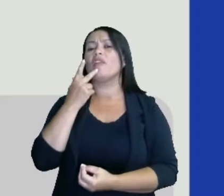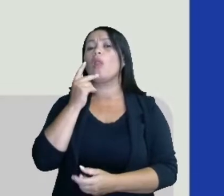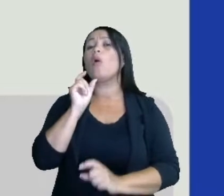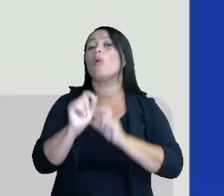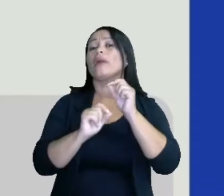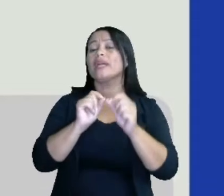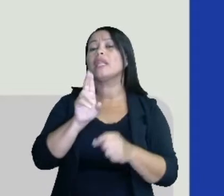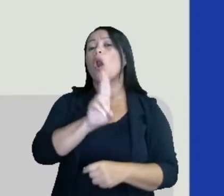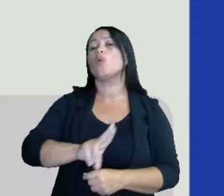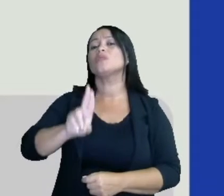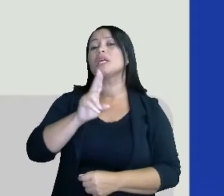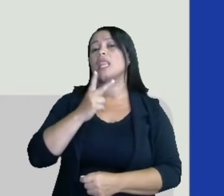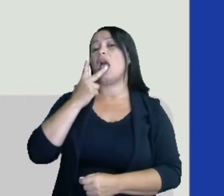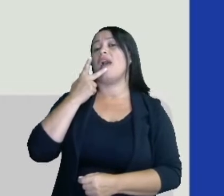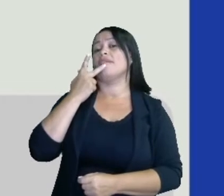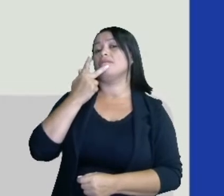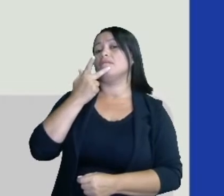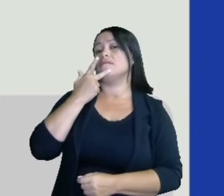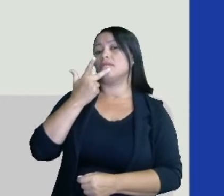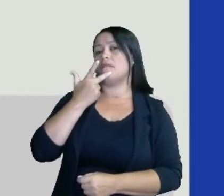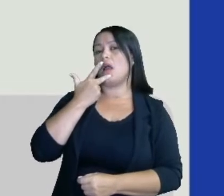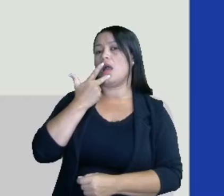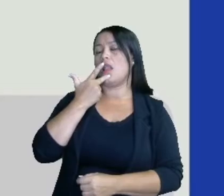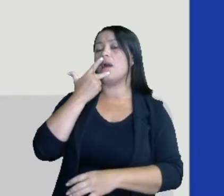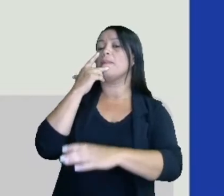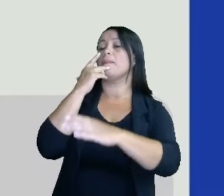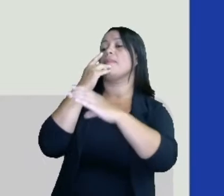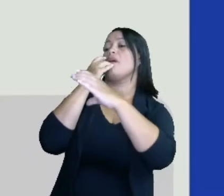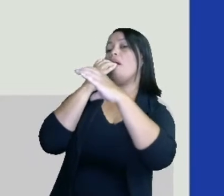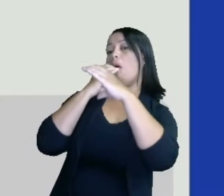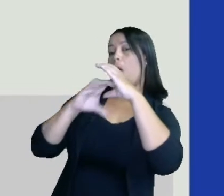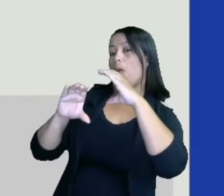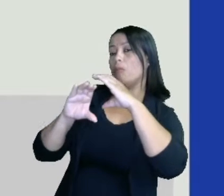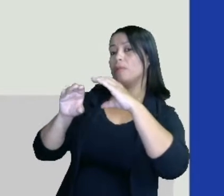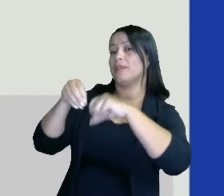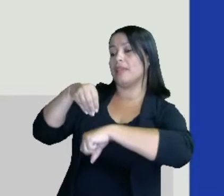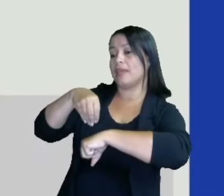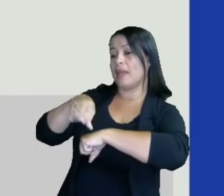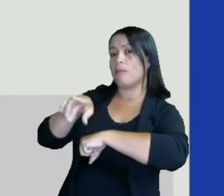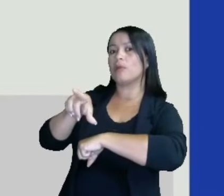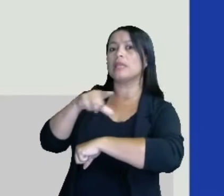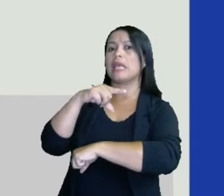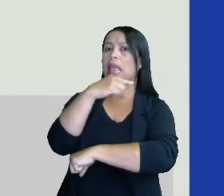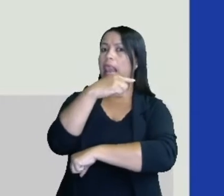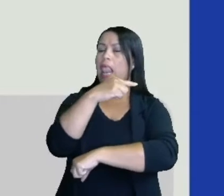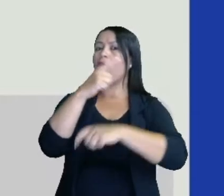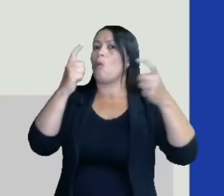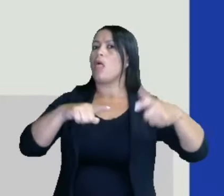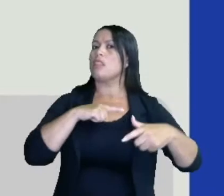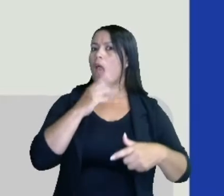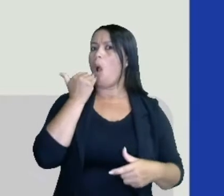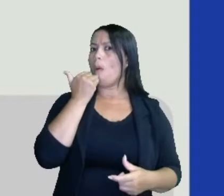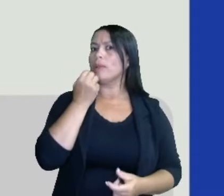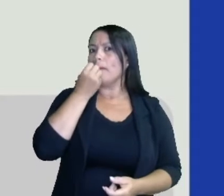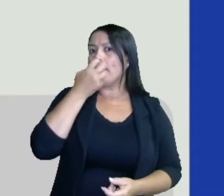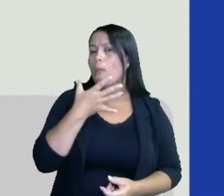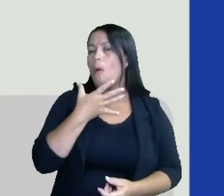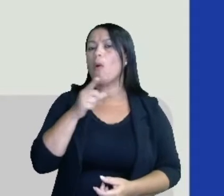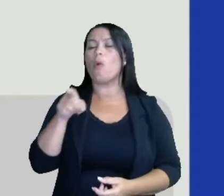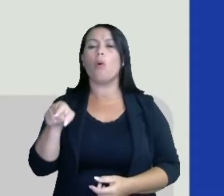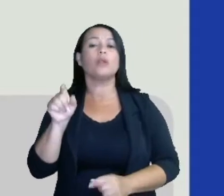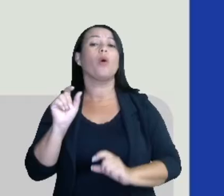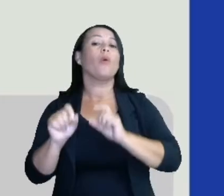ele está utilizando a fala para comunicar para o outro que nesse lugar tem comida muito boa, certo? E o